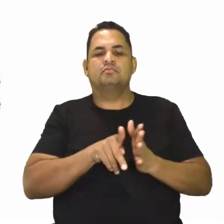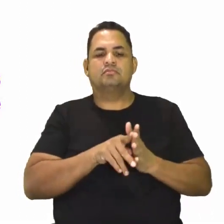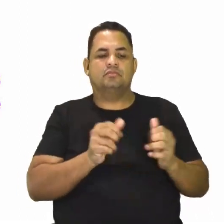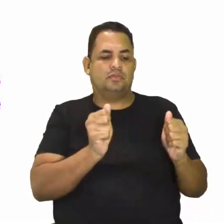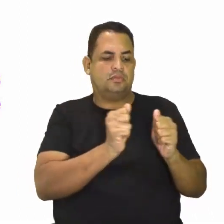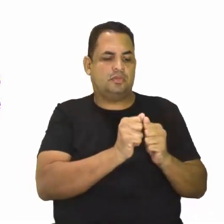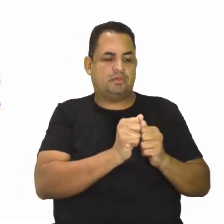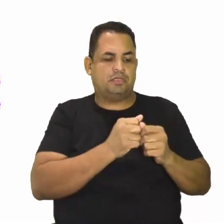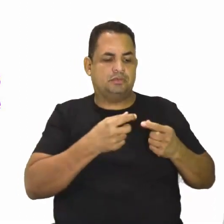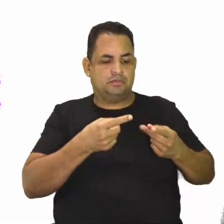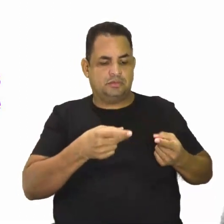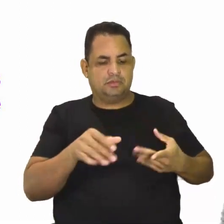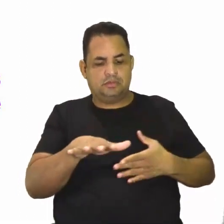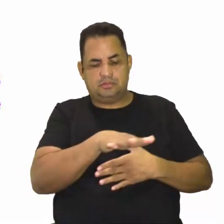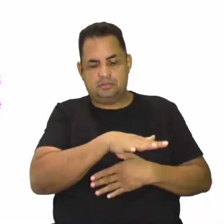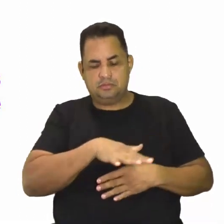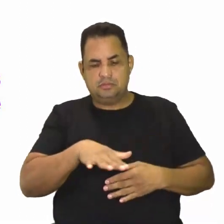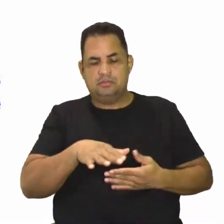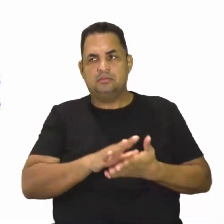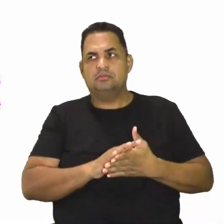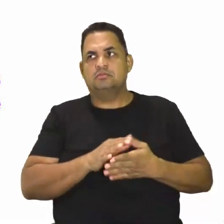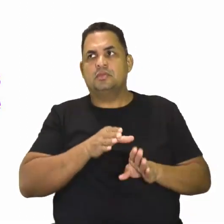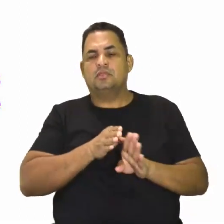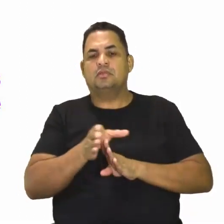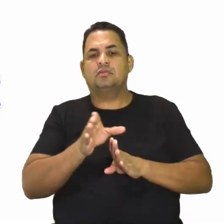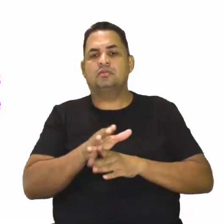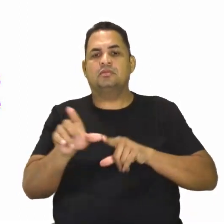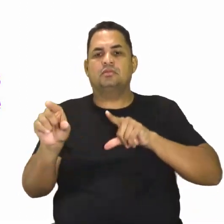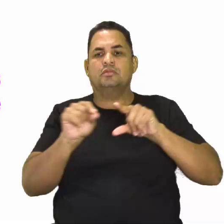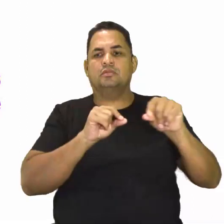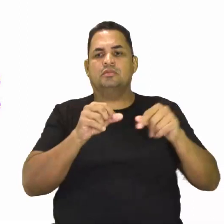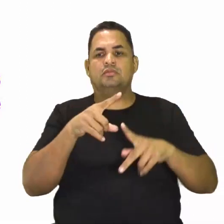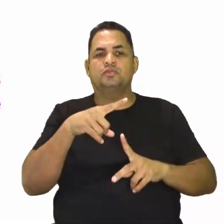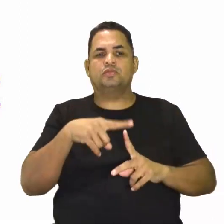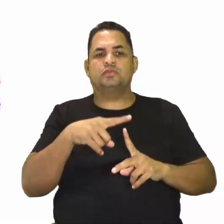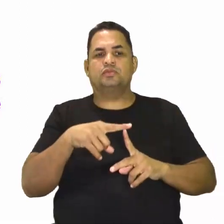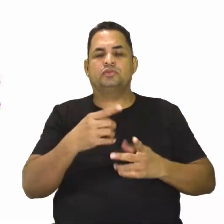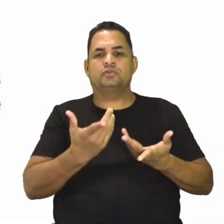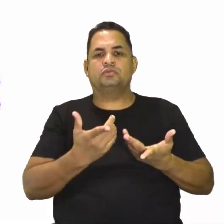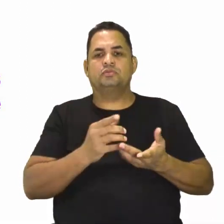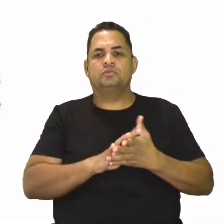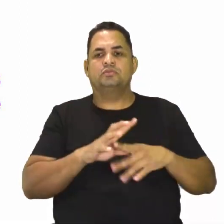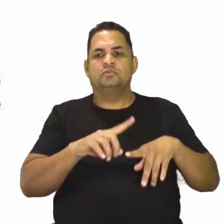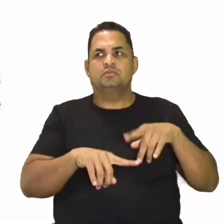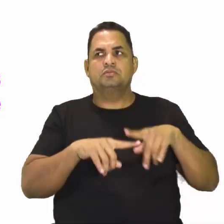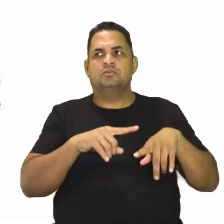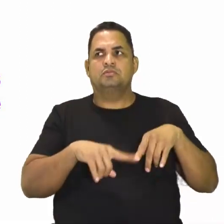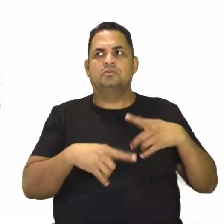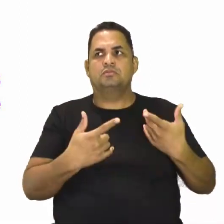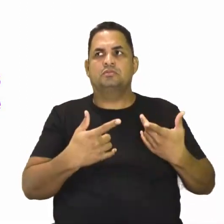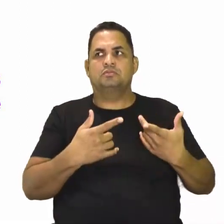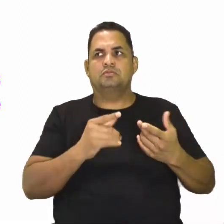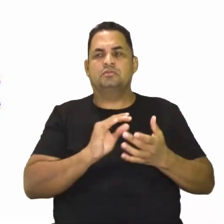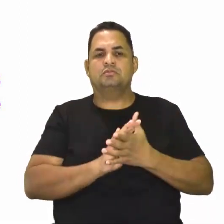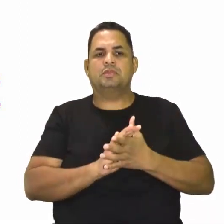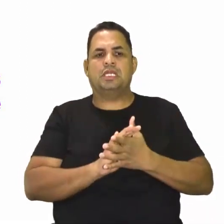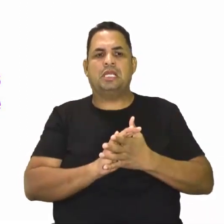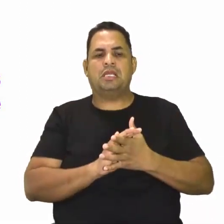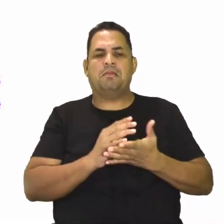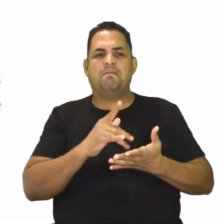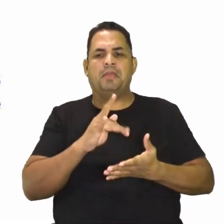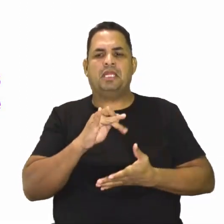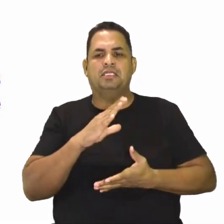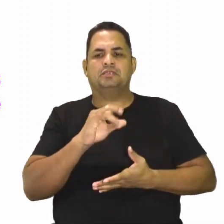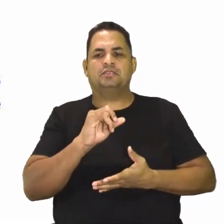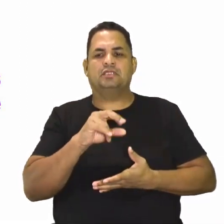aos mercados consumidores, a recomendação é escolher espécies cujos produtos sejam perecíveis.